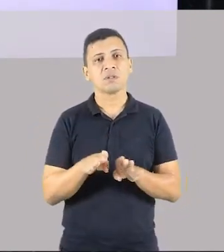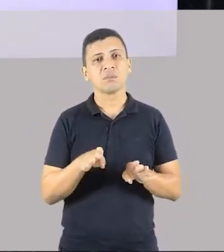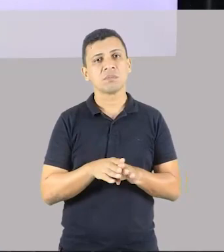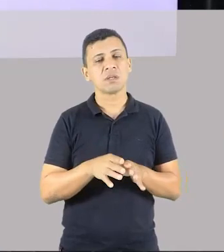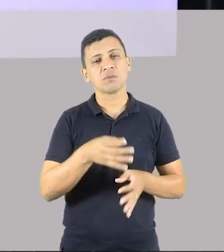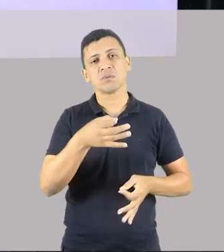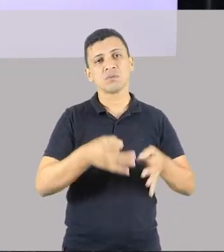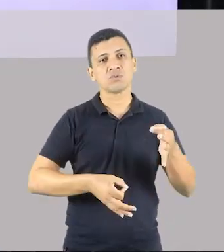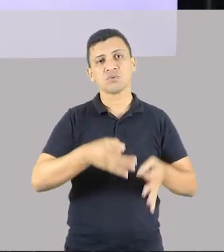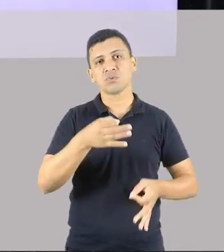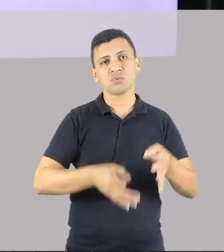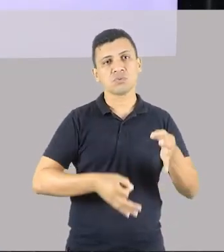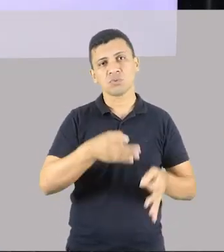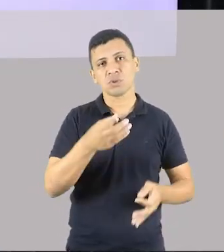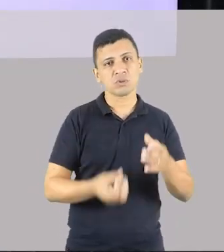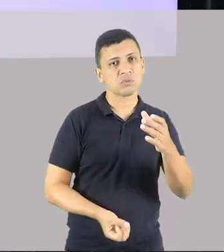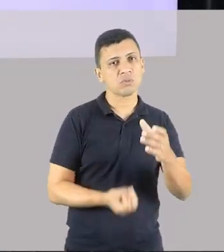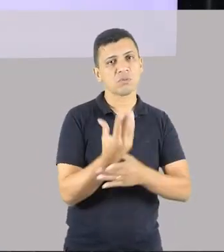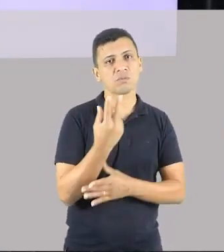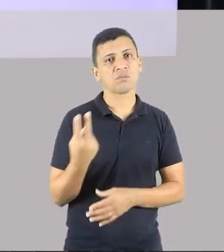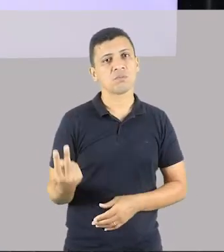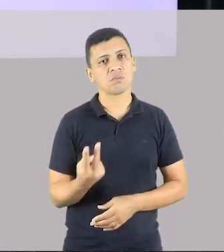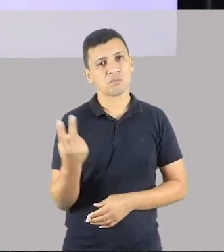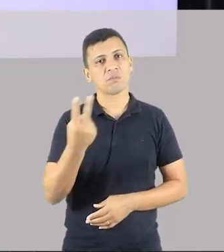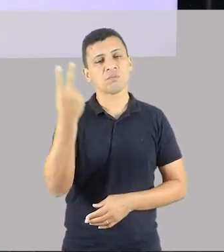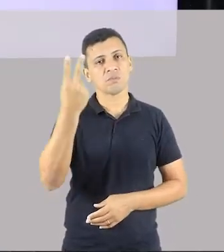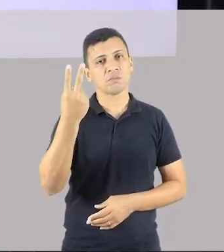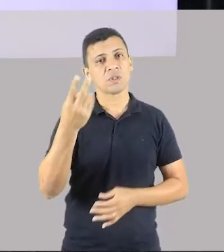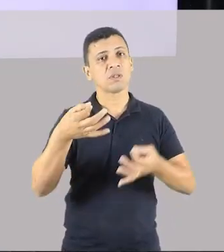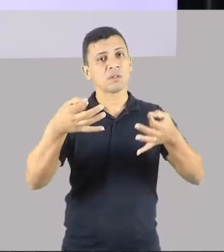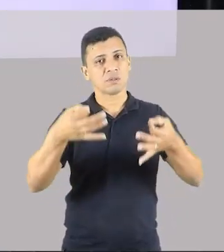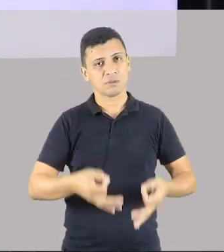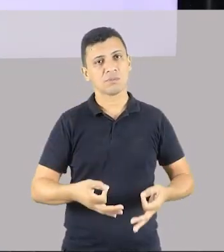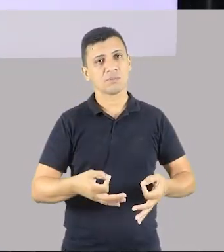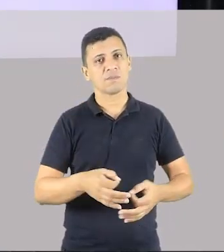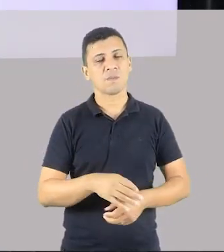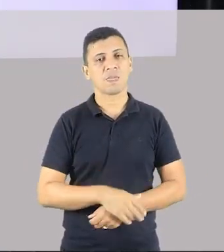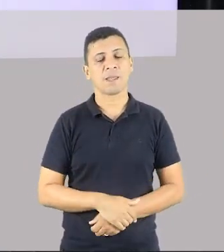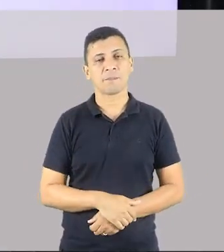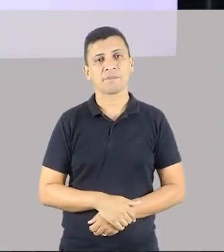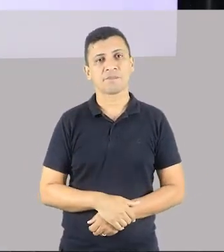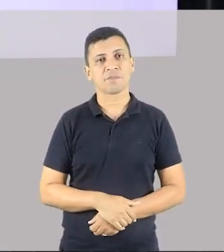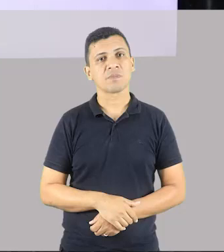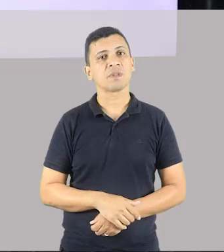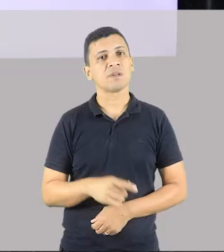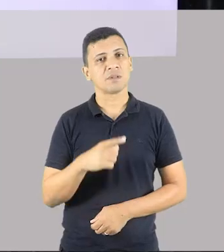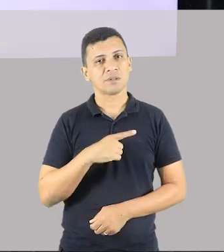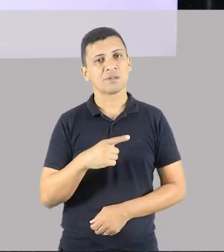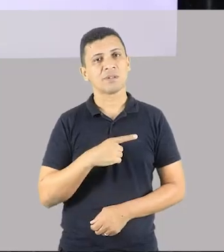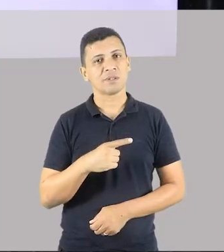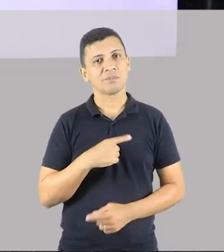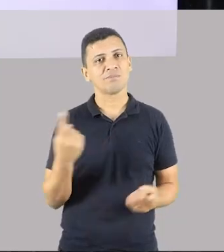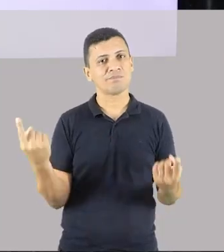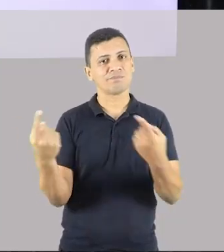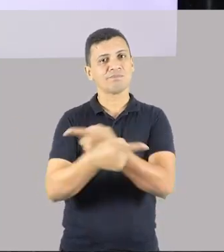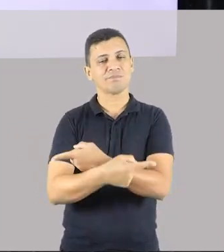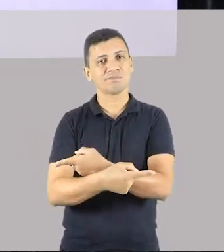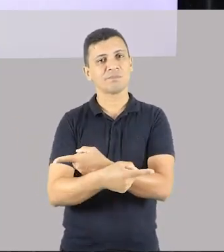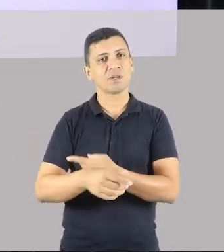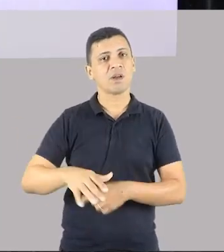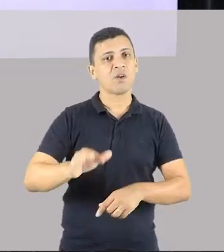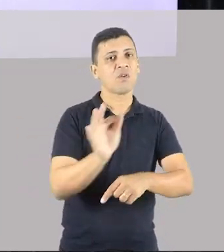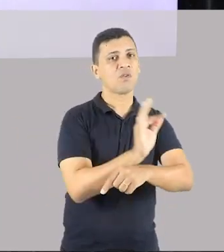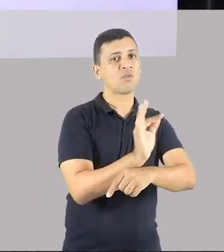pelo juízo na formação do juízo de valor, ou seja, na decisão. O contraditório tem essas duas dimensões. Uma